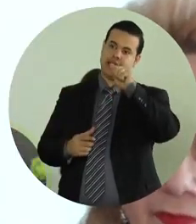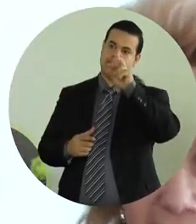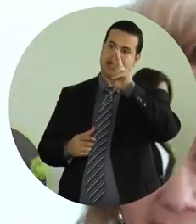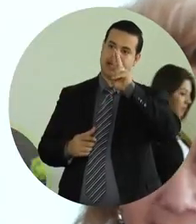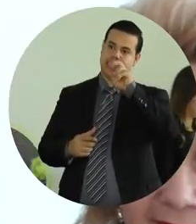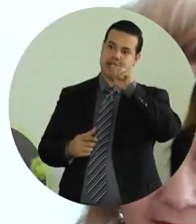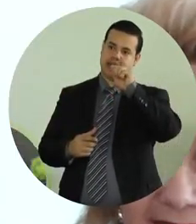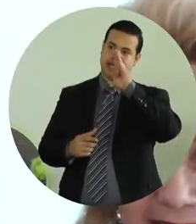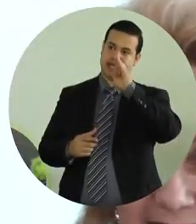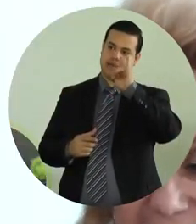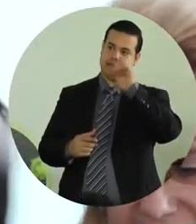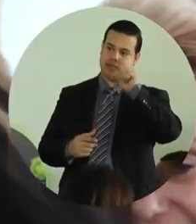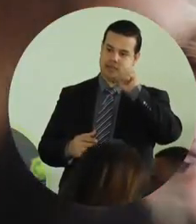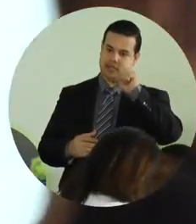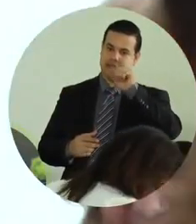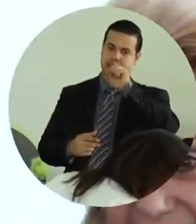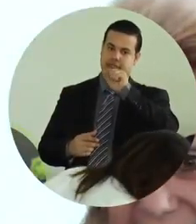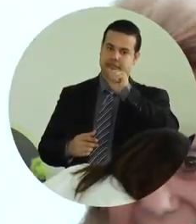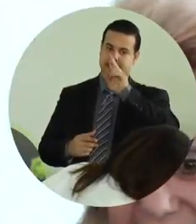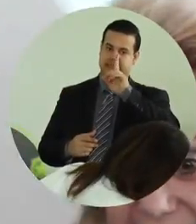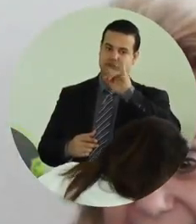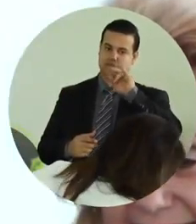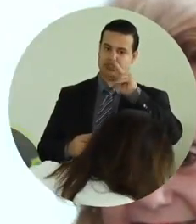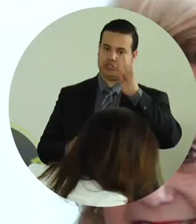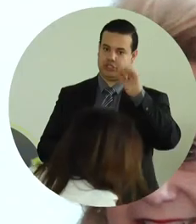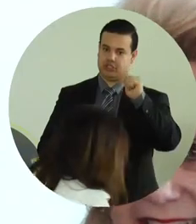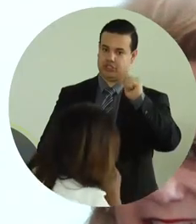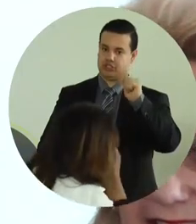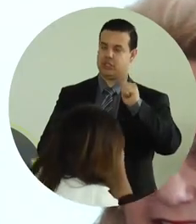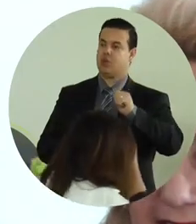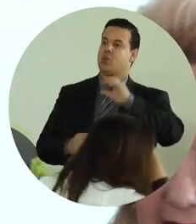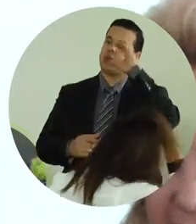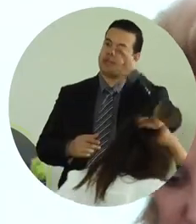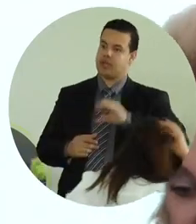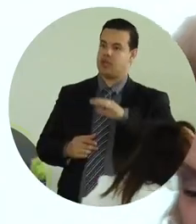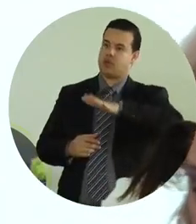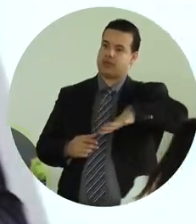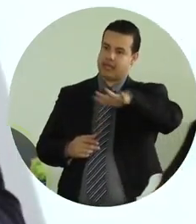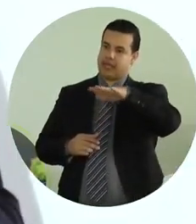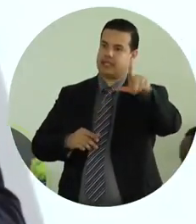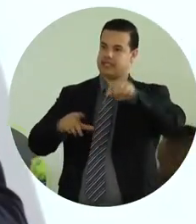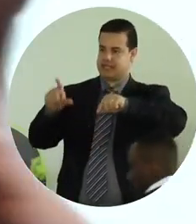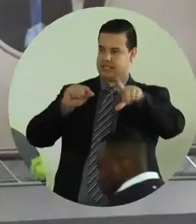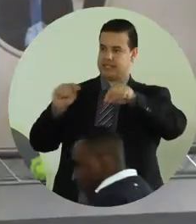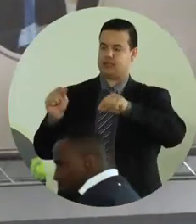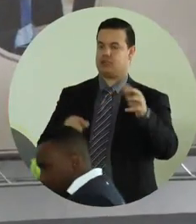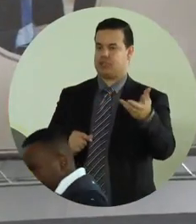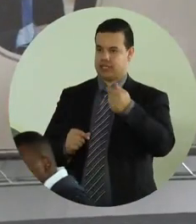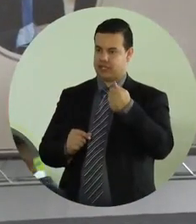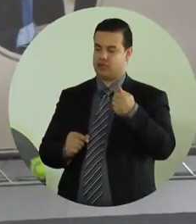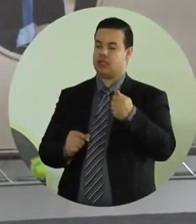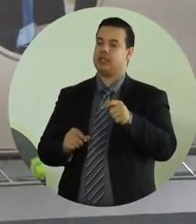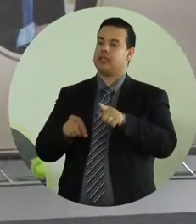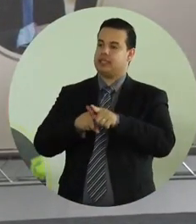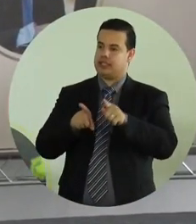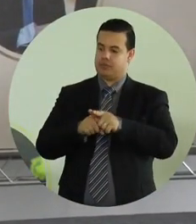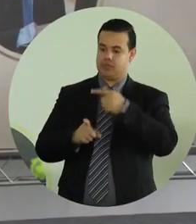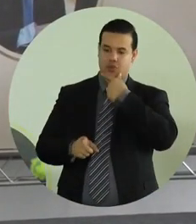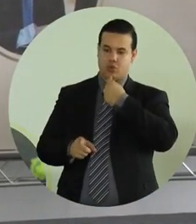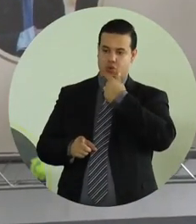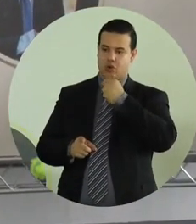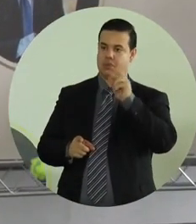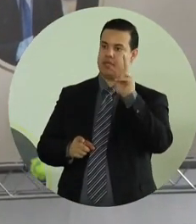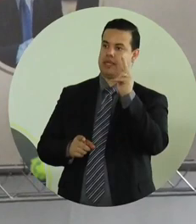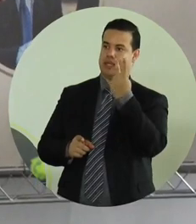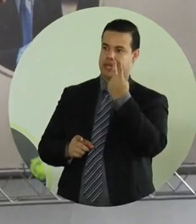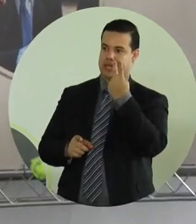Dalia Al-Domiat, coordenadora da área de seleção de talentos, e o senhor Wa'il Habib,